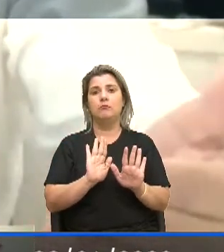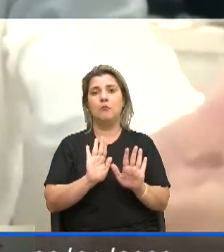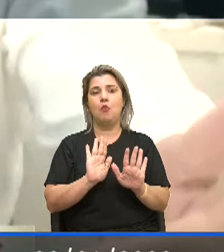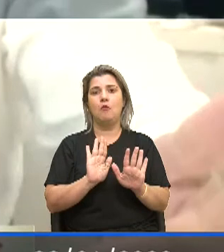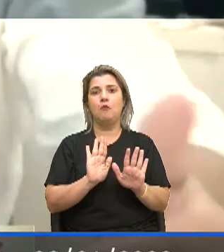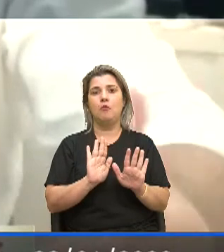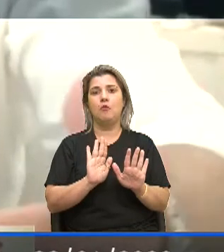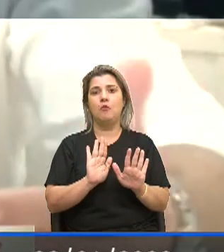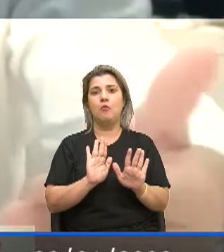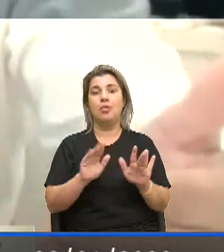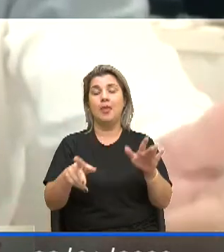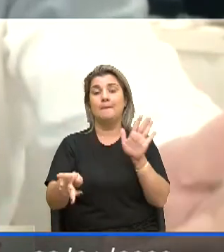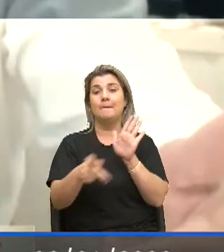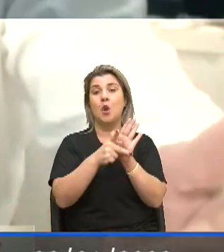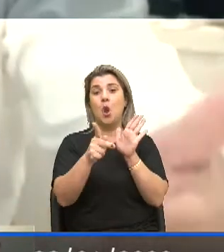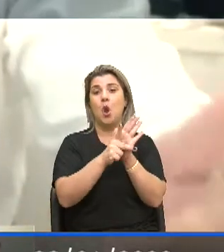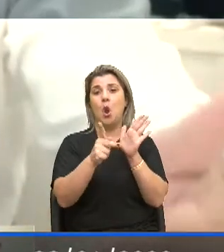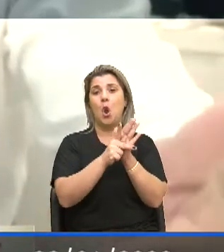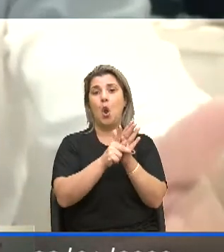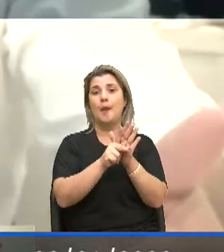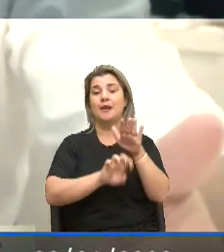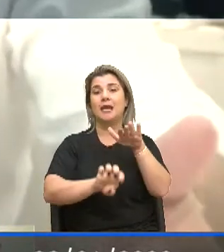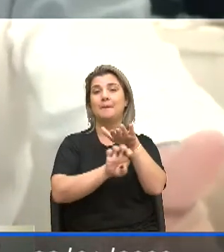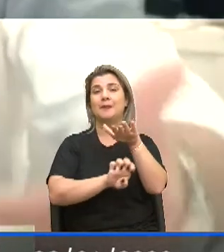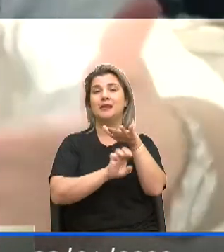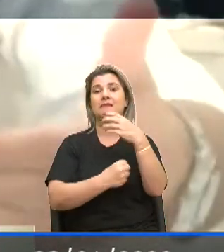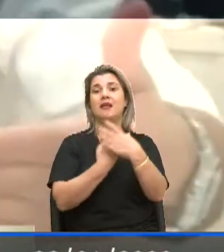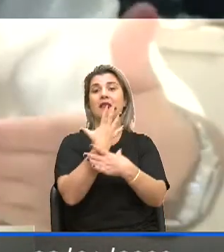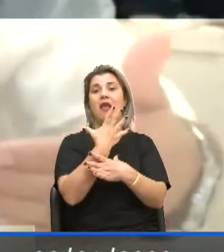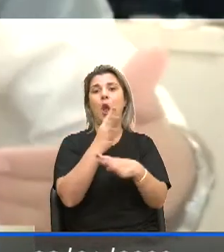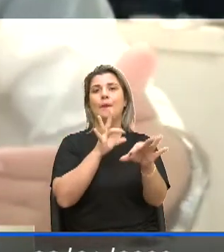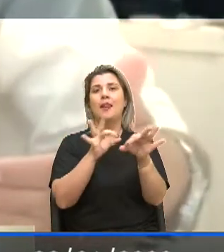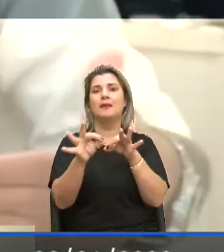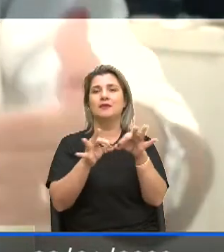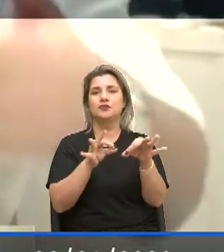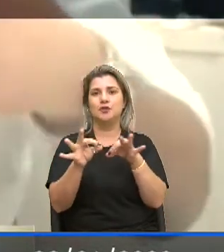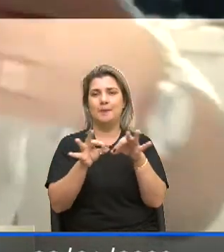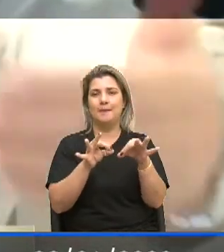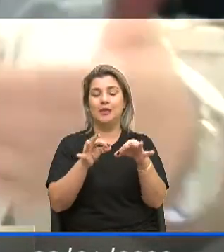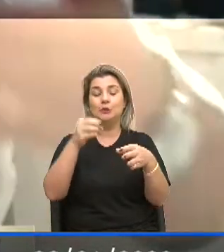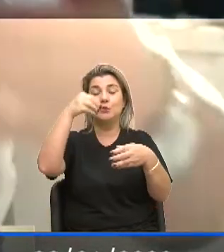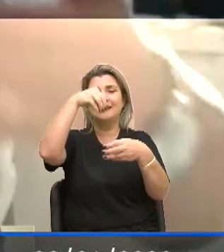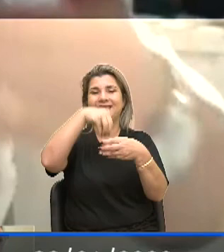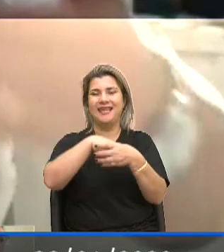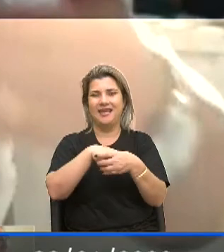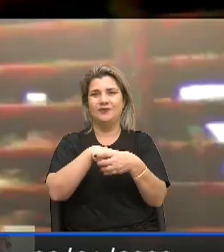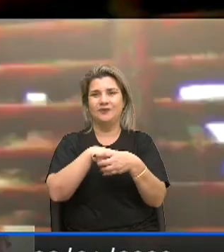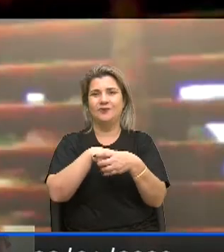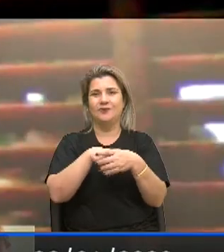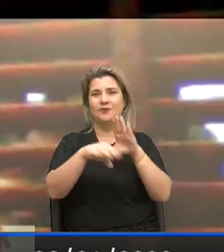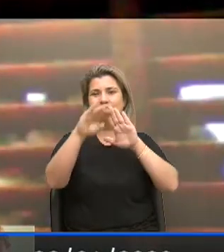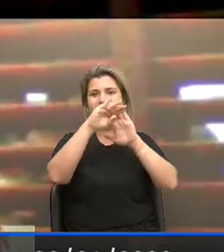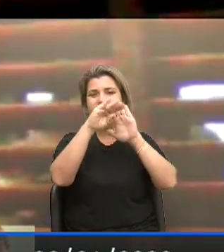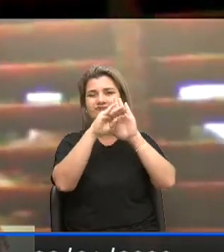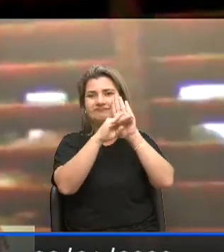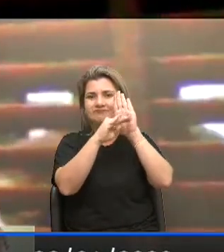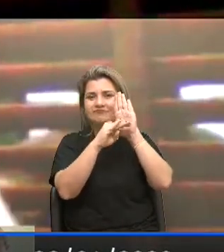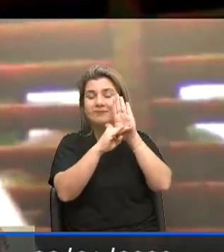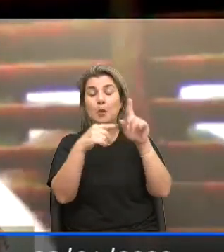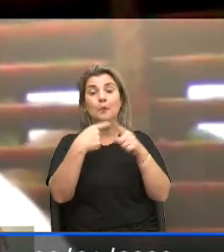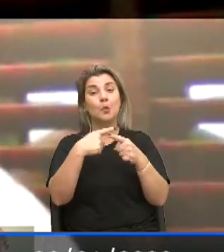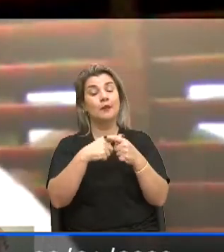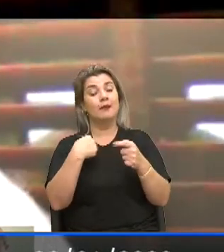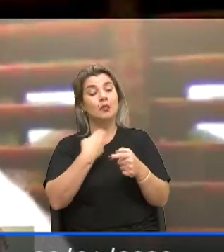própria empresa criar o seu planejamento dentro dessas diretrizes é porque a gente entende que, sim,